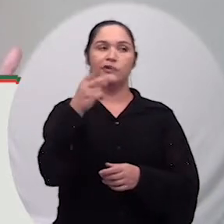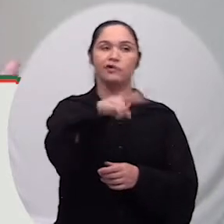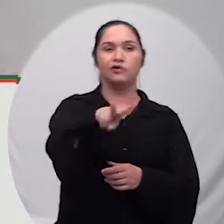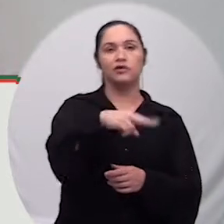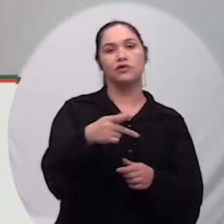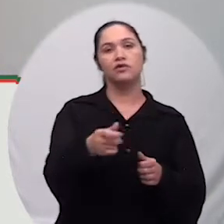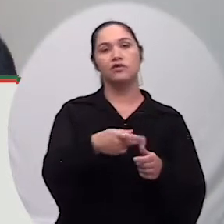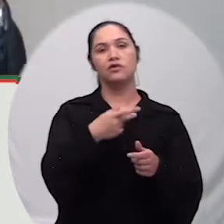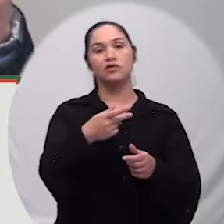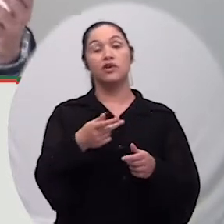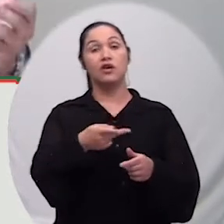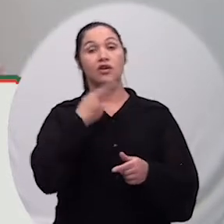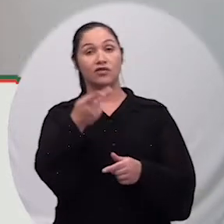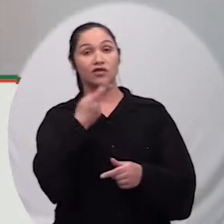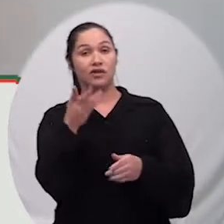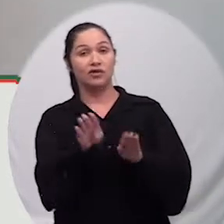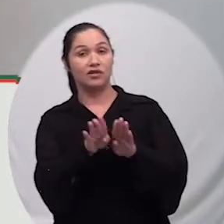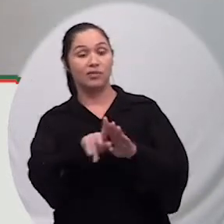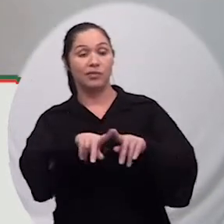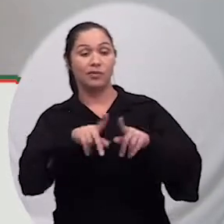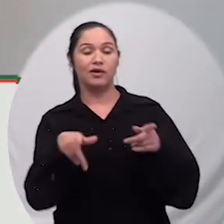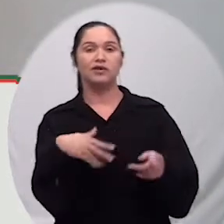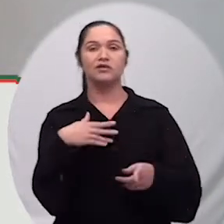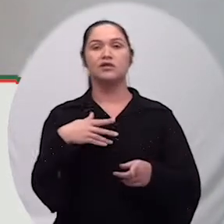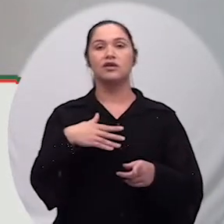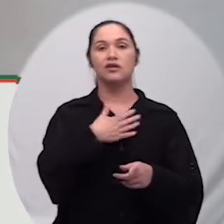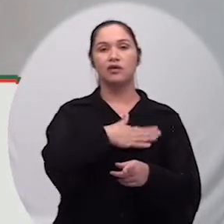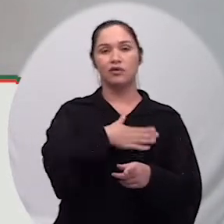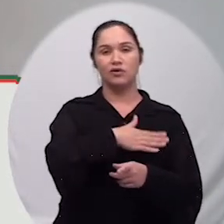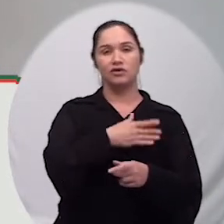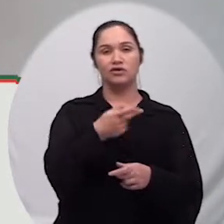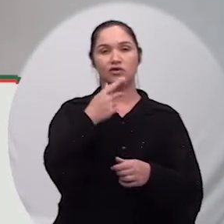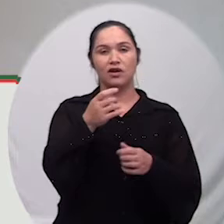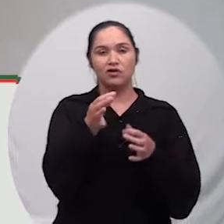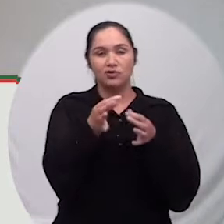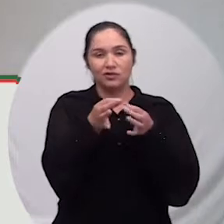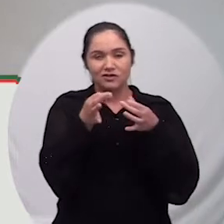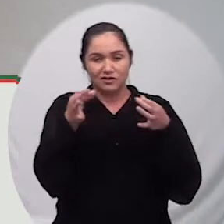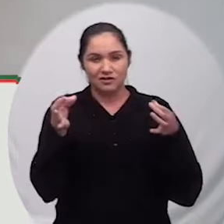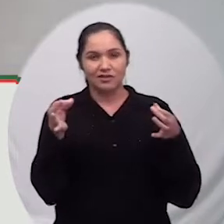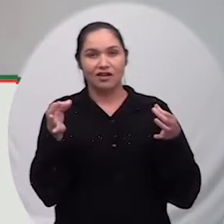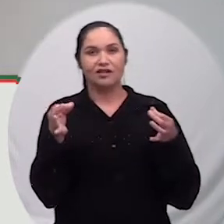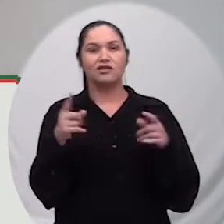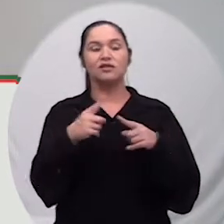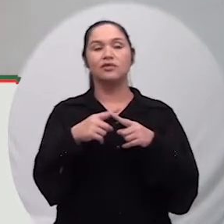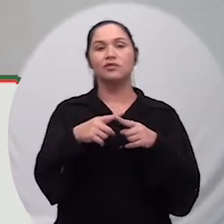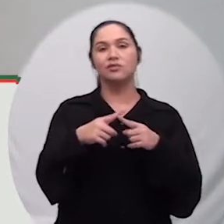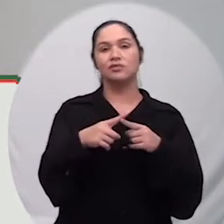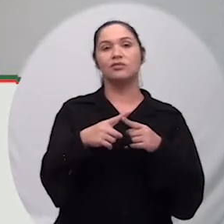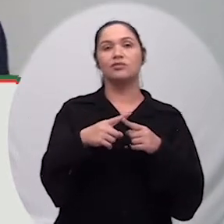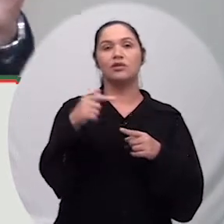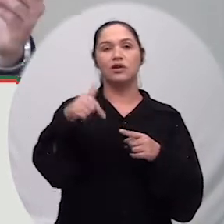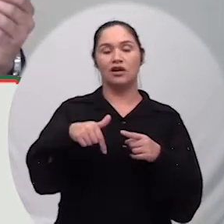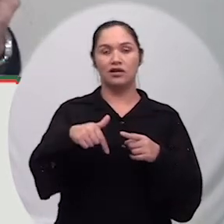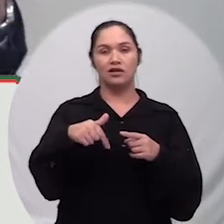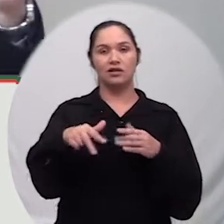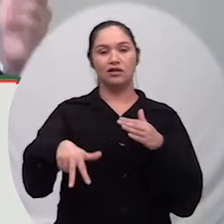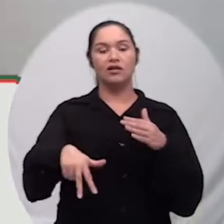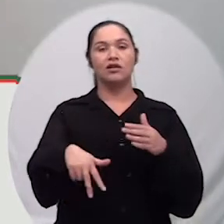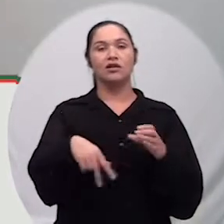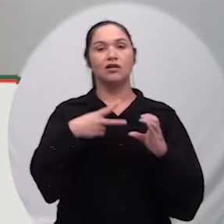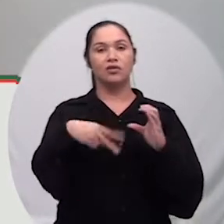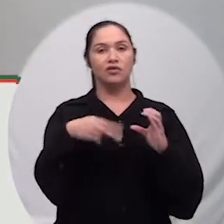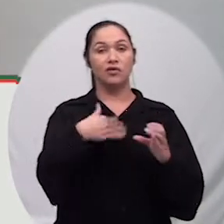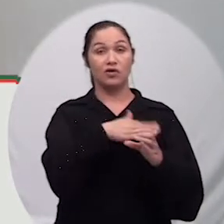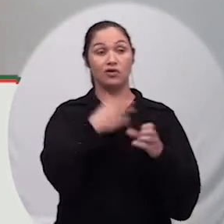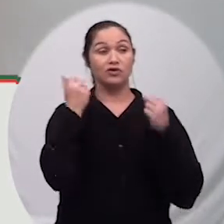alguns detalhes, que é de conhecimento de todos os vereadores, mas também, como estamos aqui na Casa do Povo, vou ressaltar e divulgar